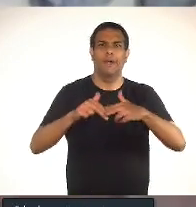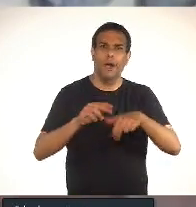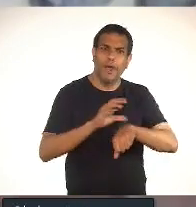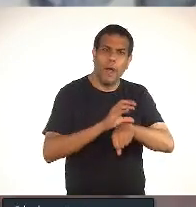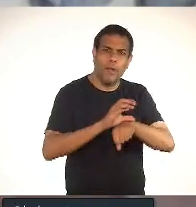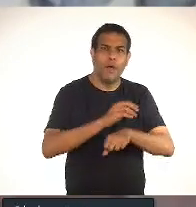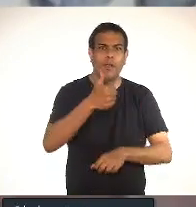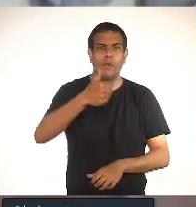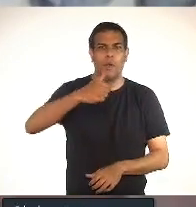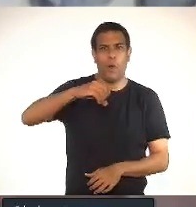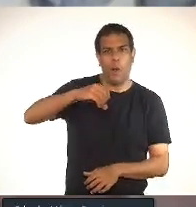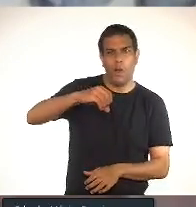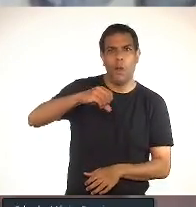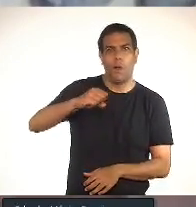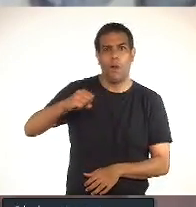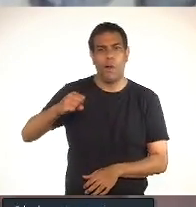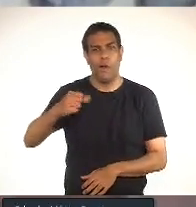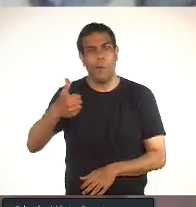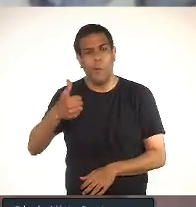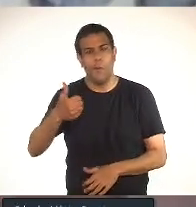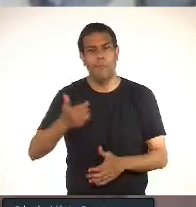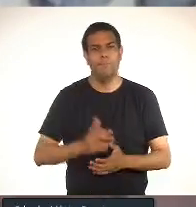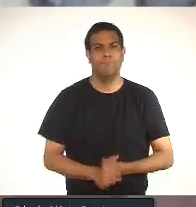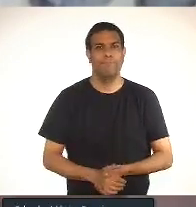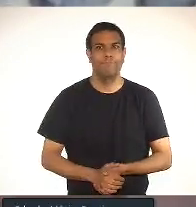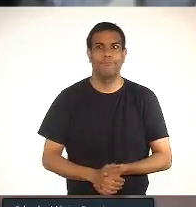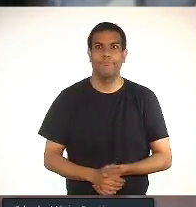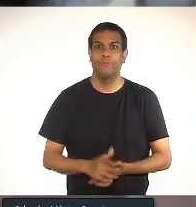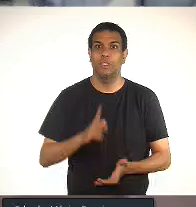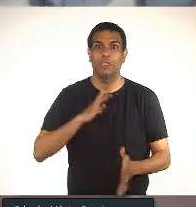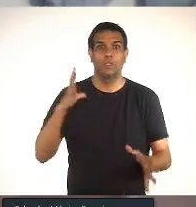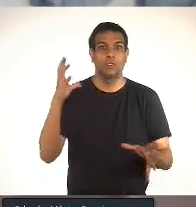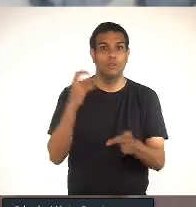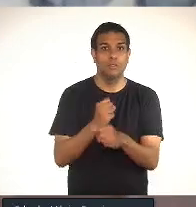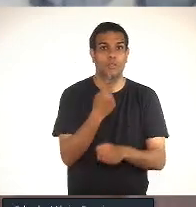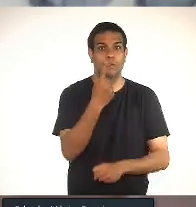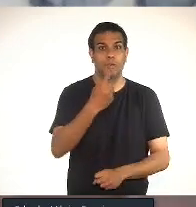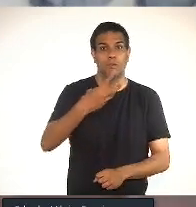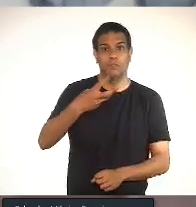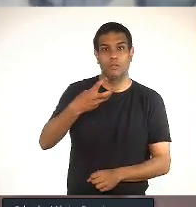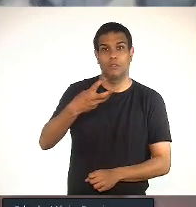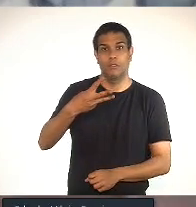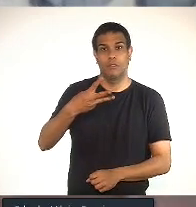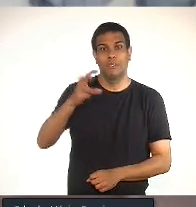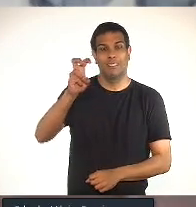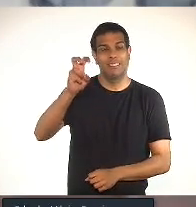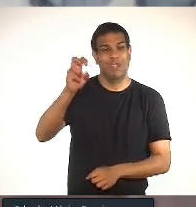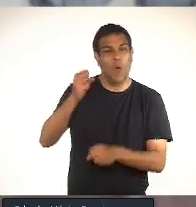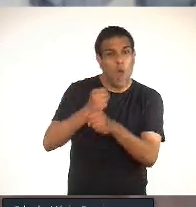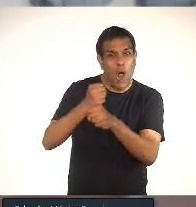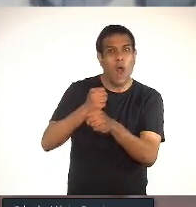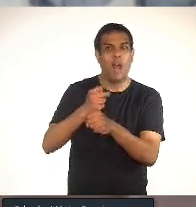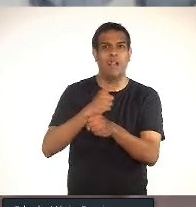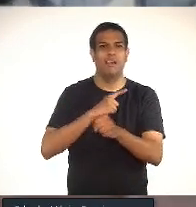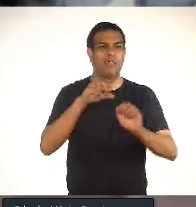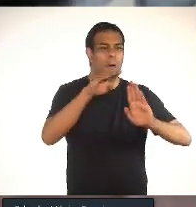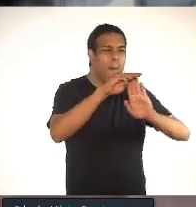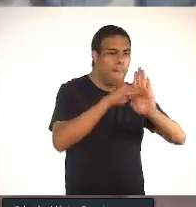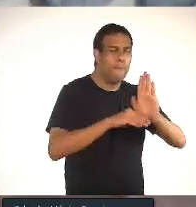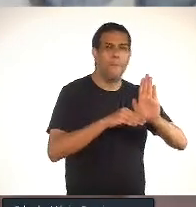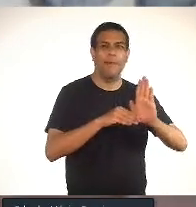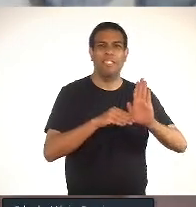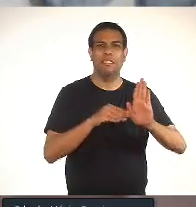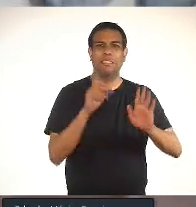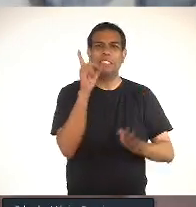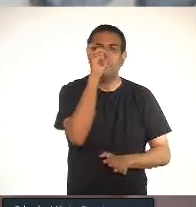88. Então, são 132 anos de uma abolição inconclusa, de dados frios